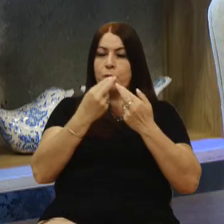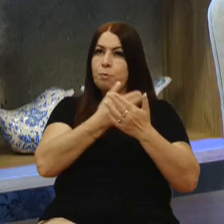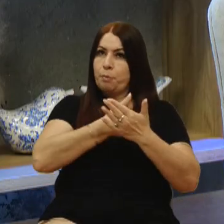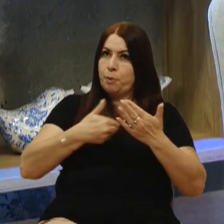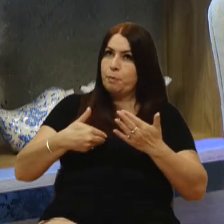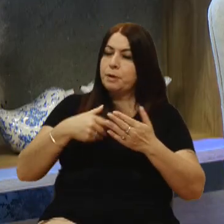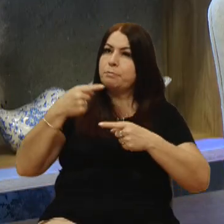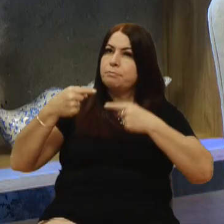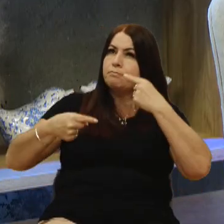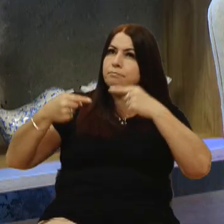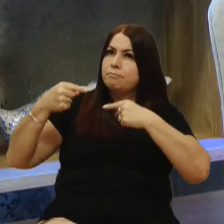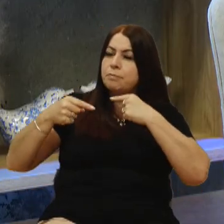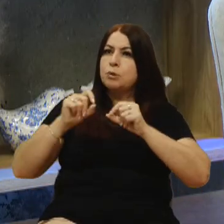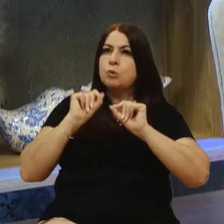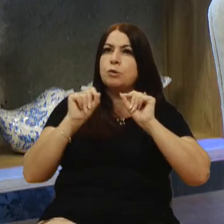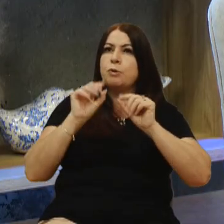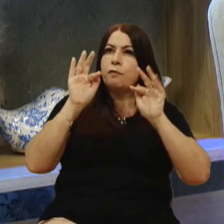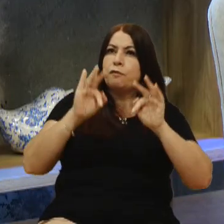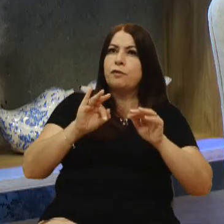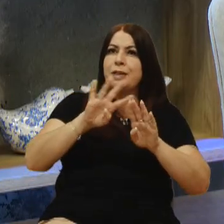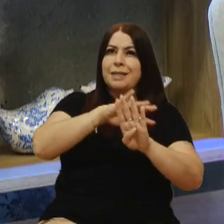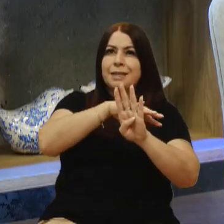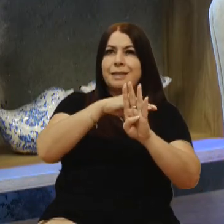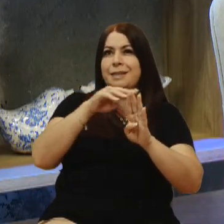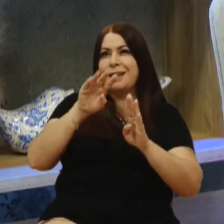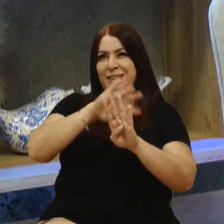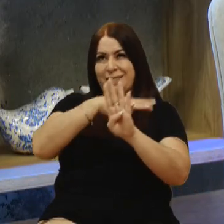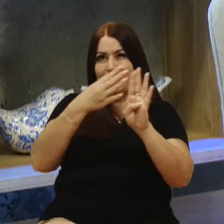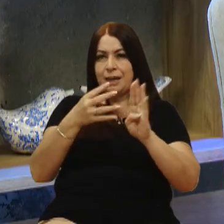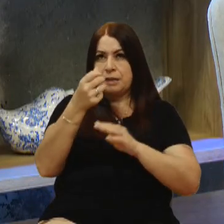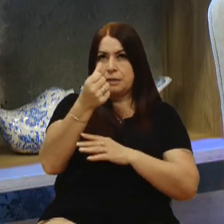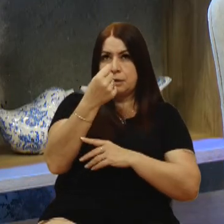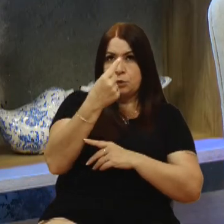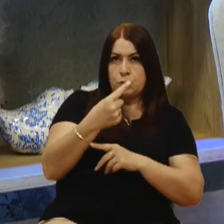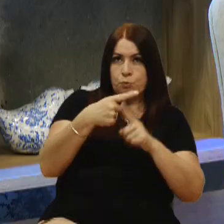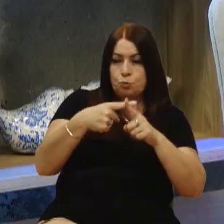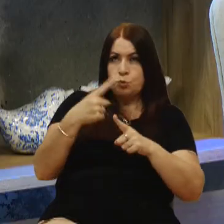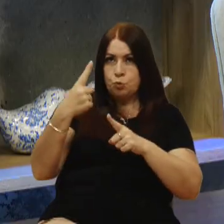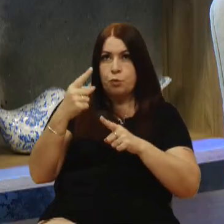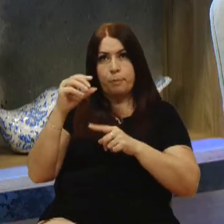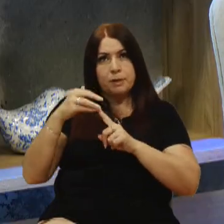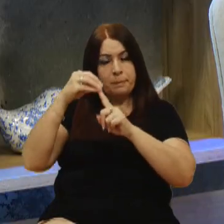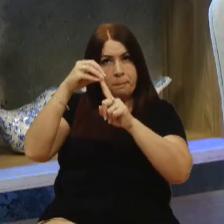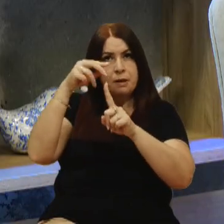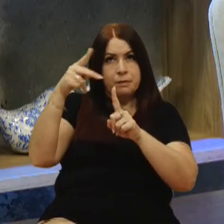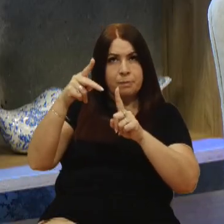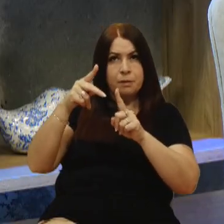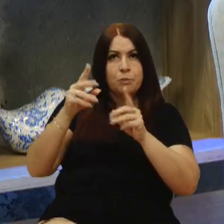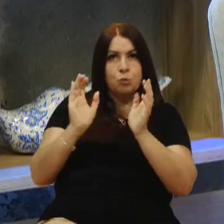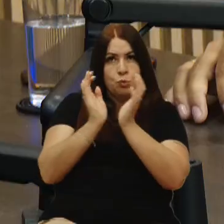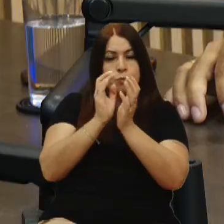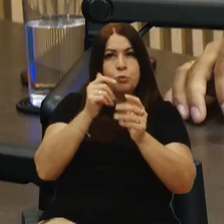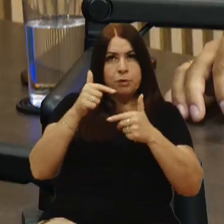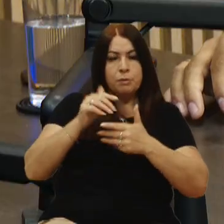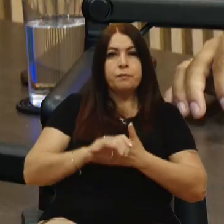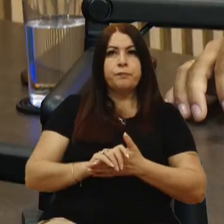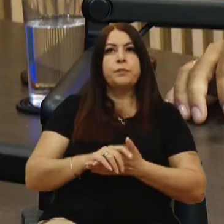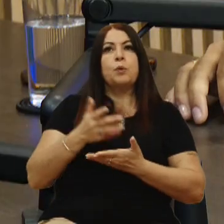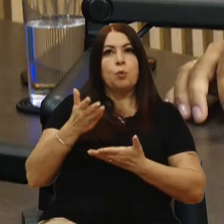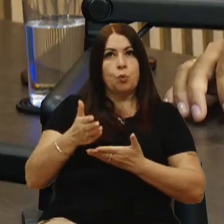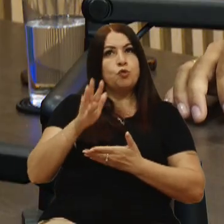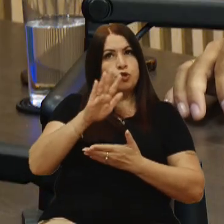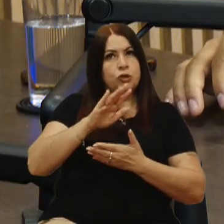para debater a questão do fim da escala 6x1. É um dos principais debates hoje para a classe trabalhadora? hoje, a